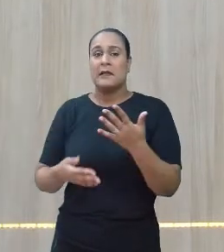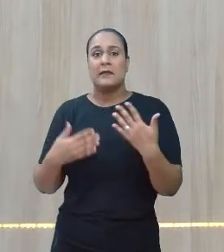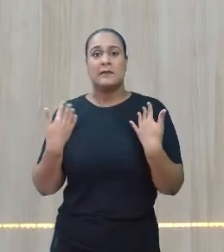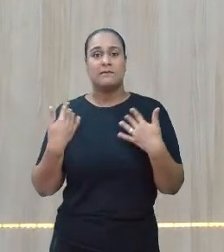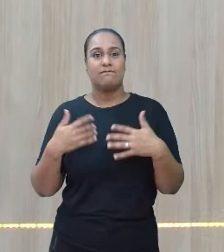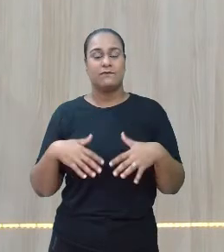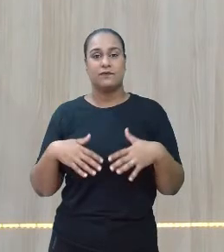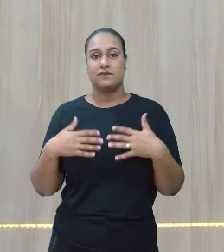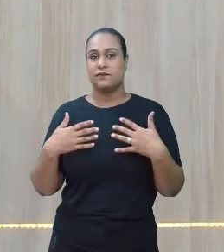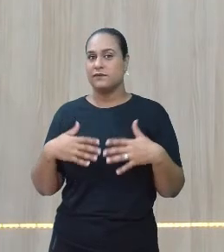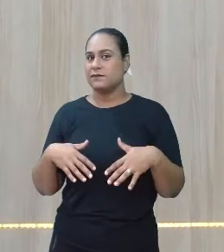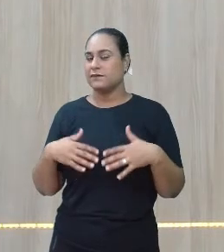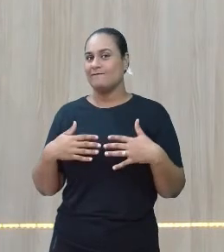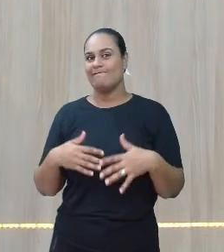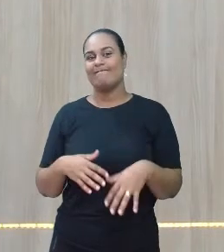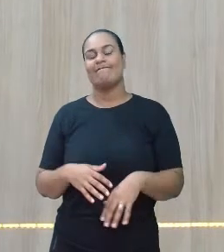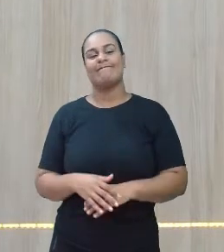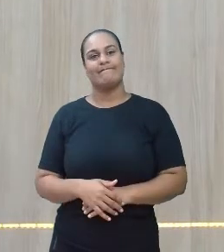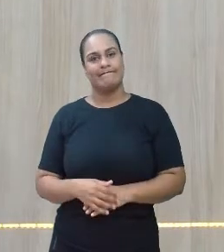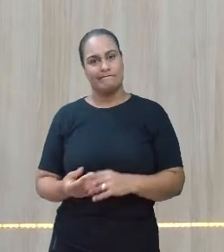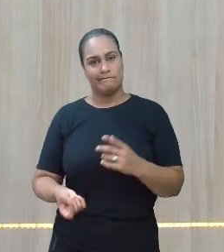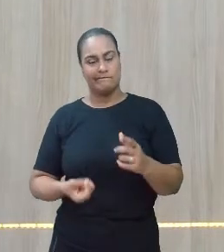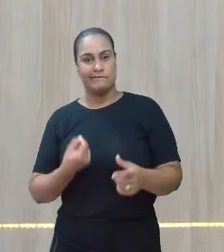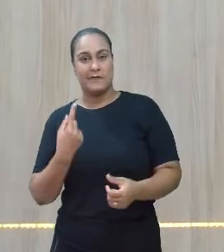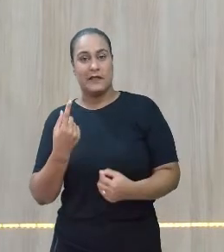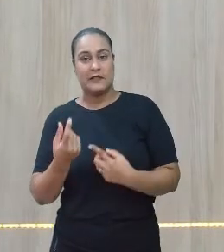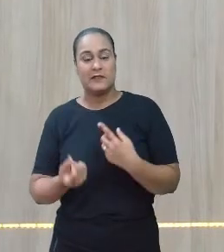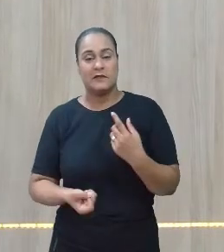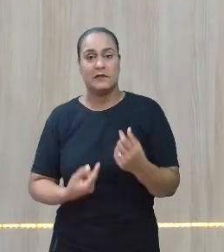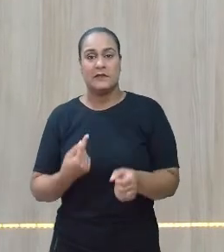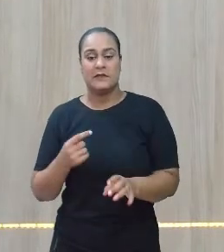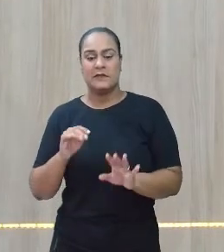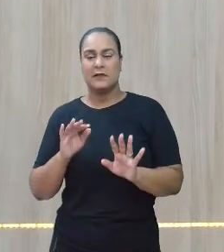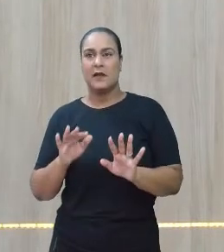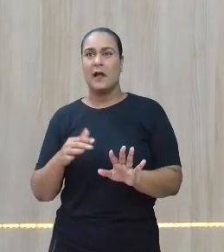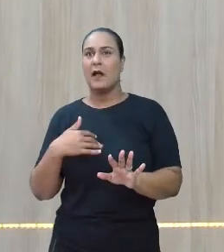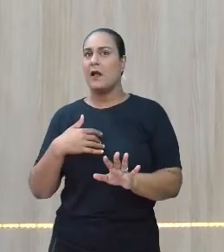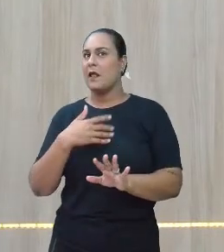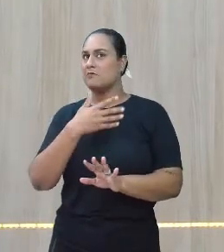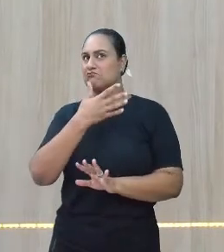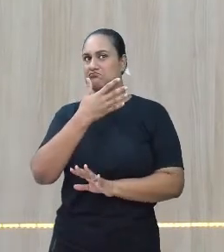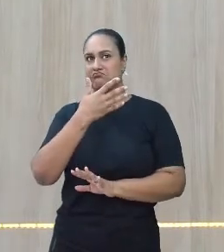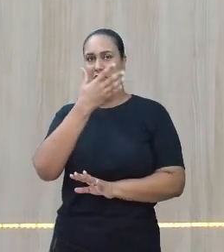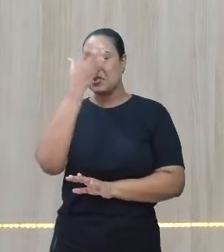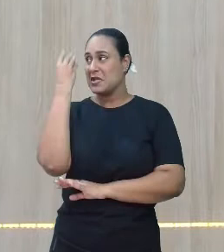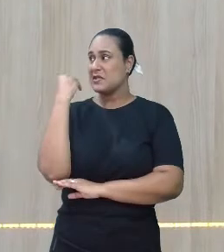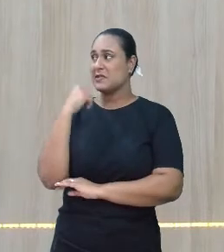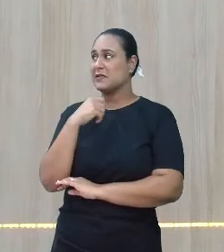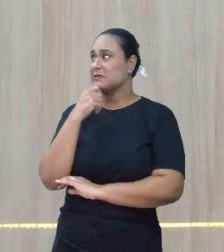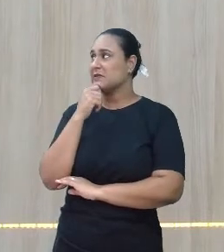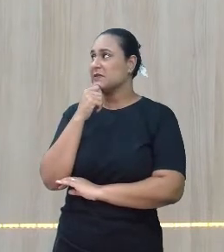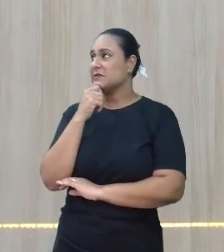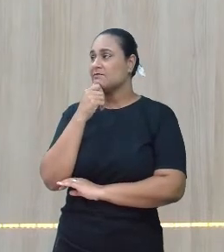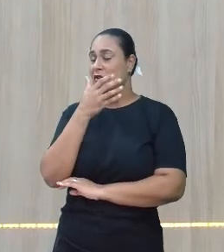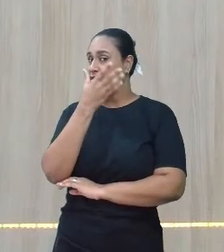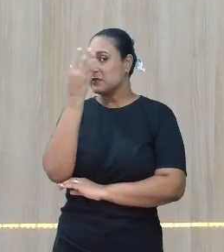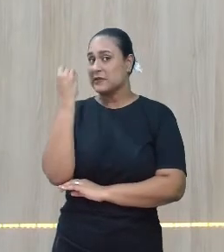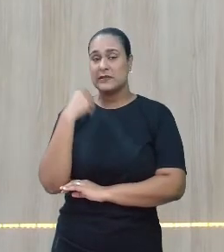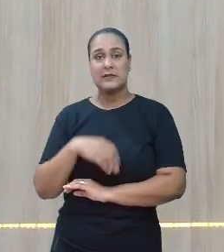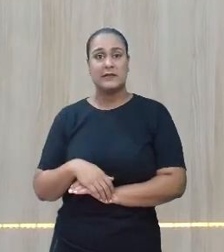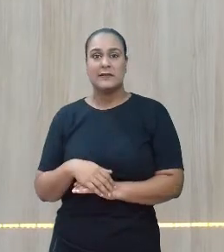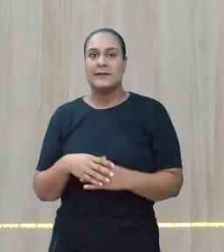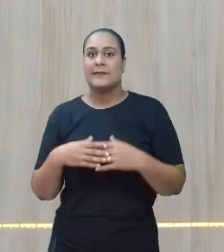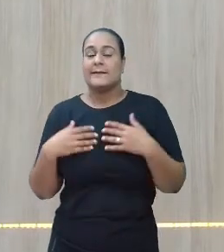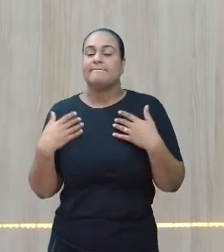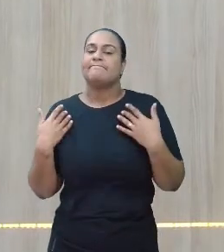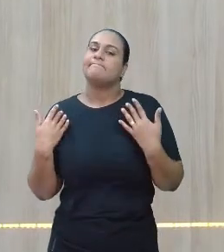se sair bem. E às vezes vem aquela questão dele dizer, eu não lembro o que fiz, eu não sei o que estava fazendo, né? E